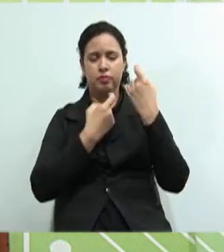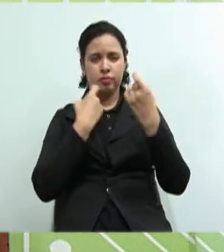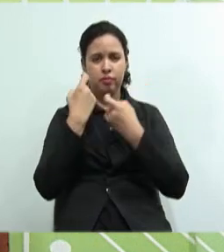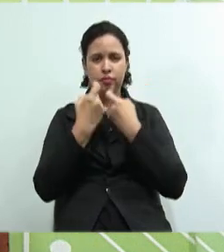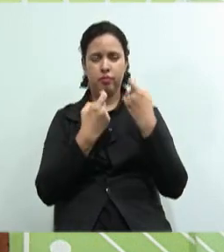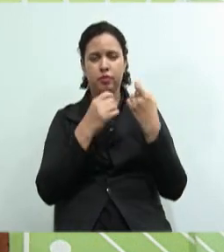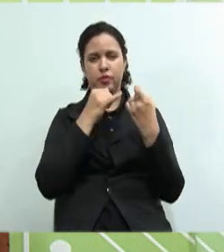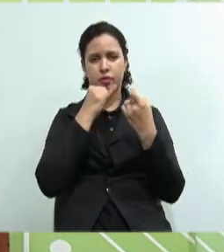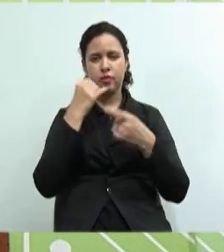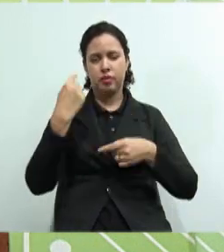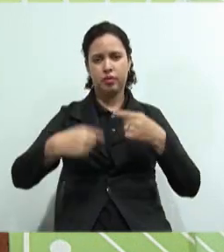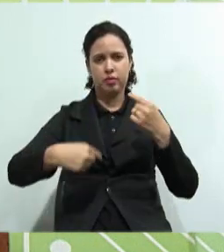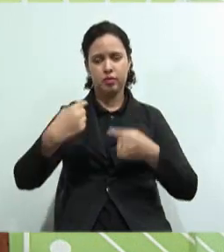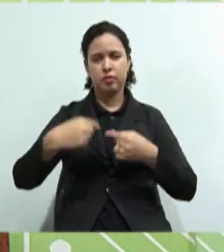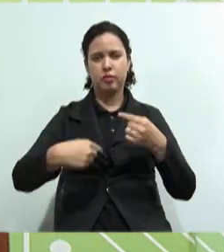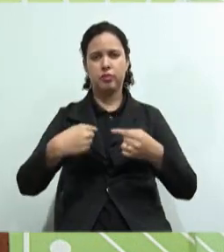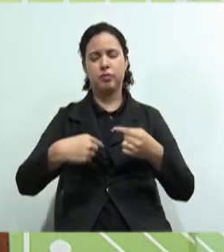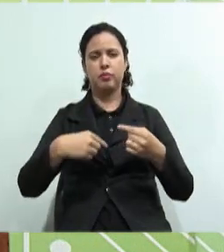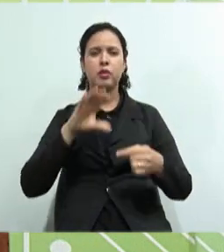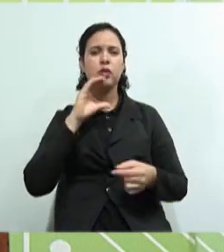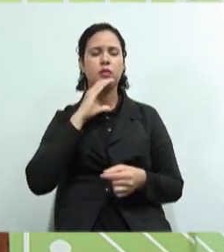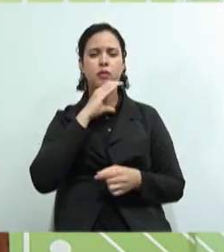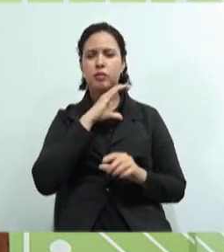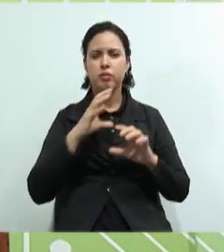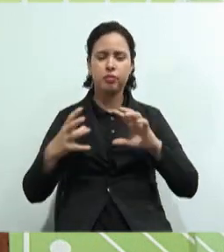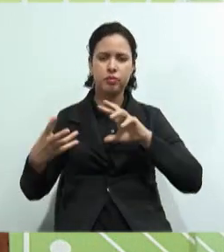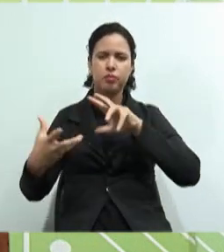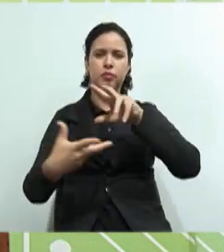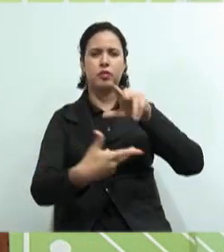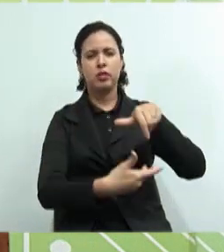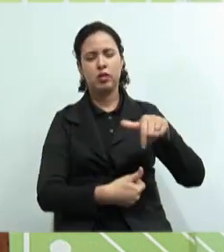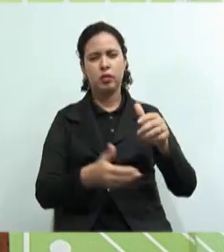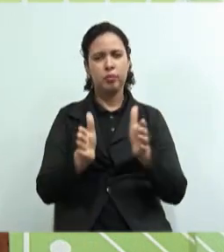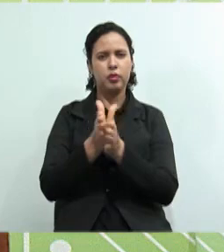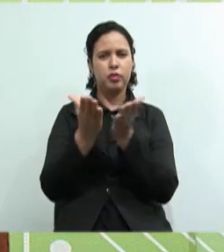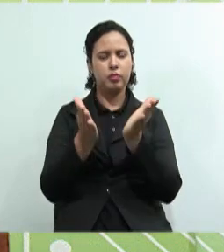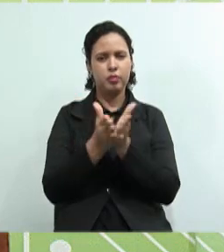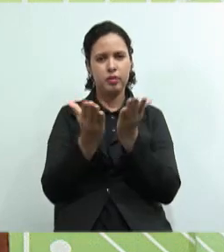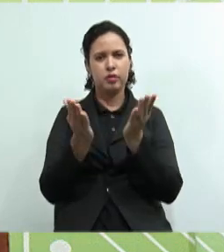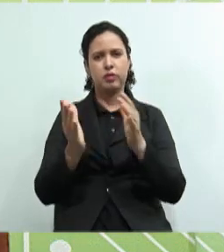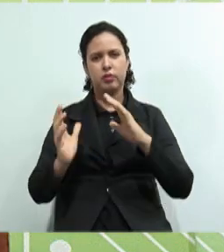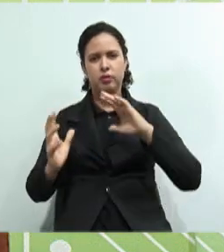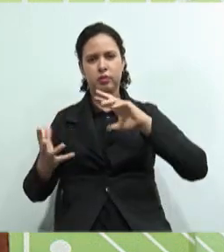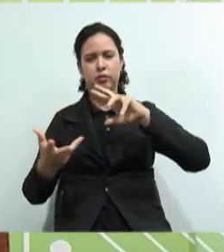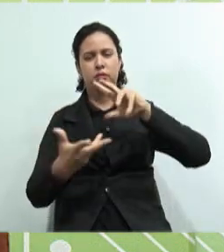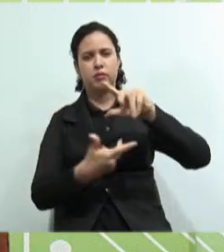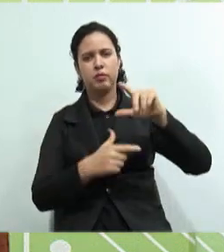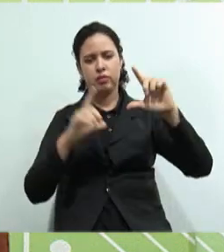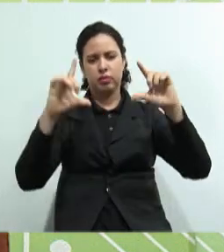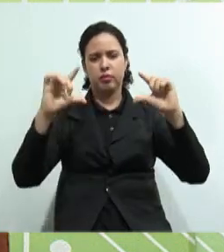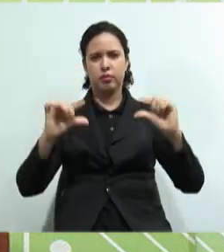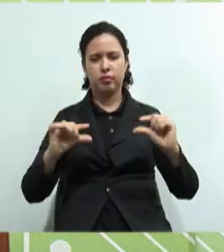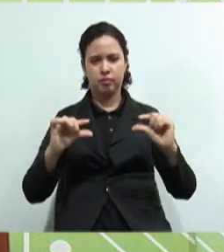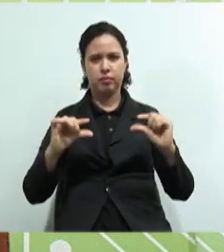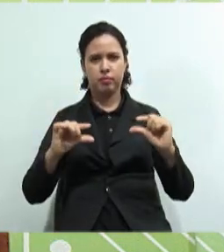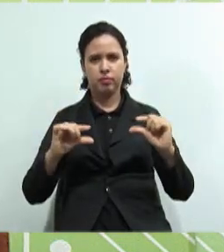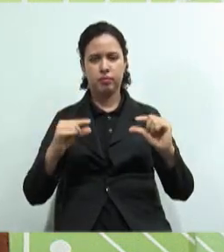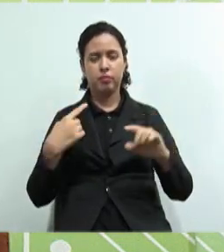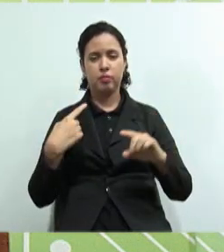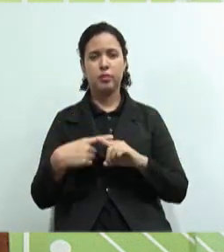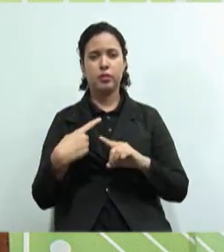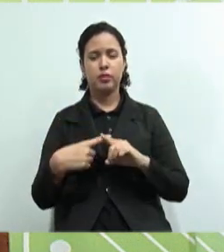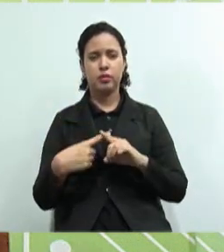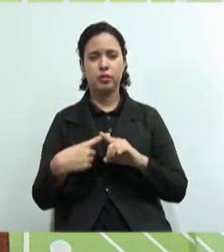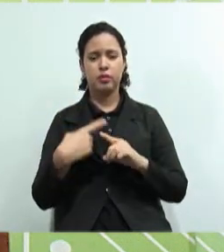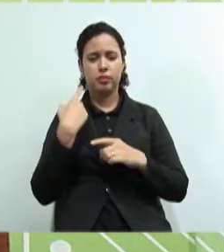discute, por exemplo, o aquecimento global, quando discute a miséria no mundo, né? A miséria no mundo tem diminuído nos últimos 20 anos, por causa justamente